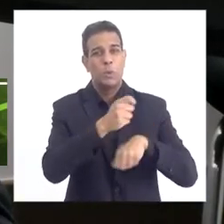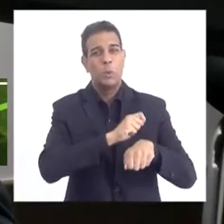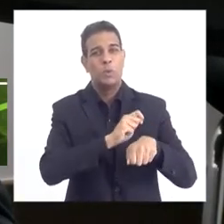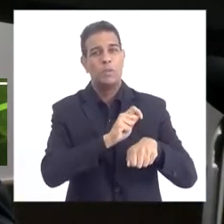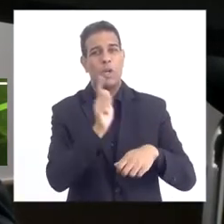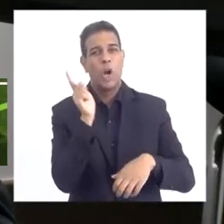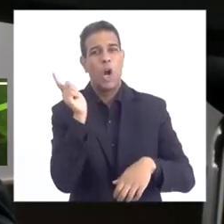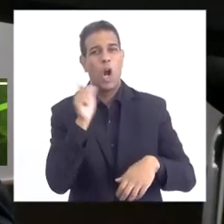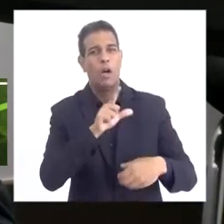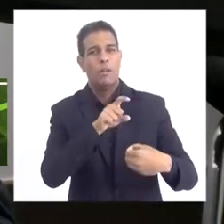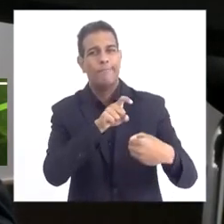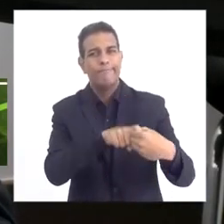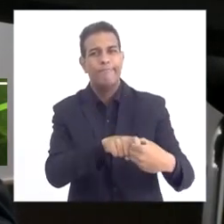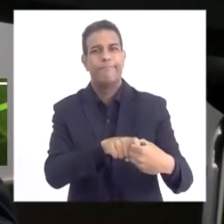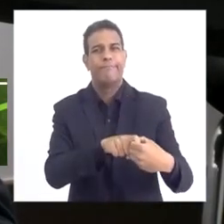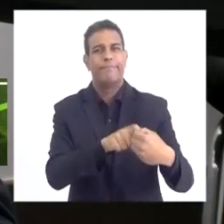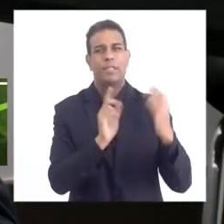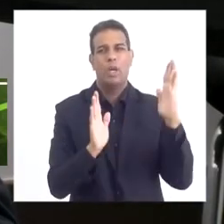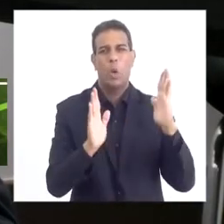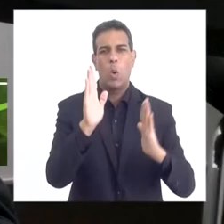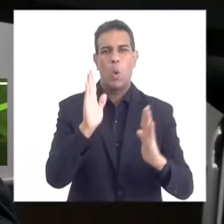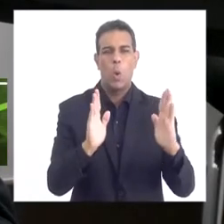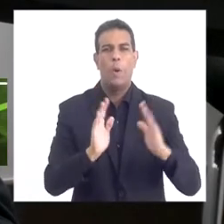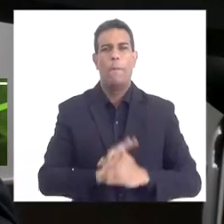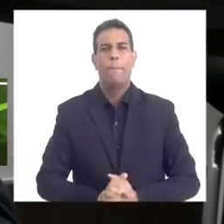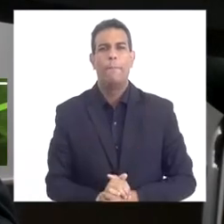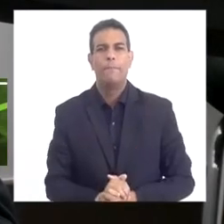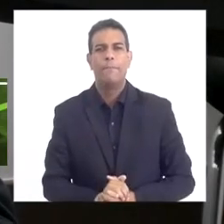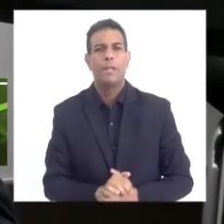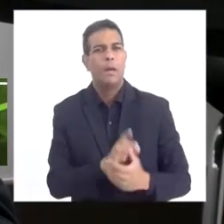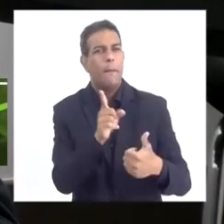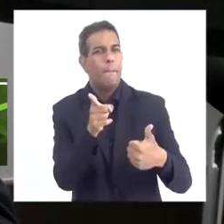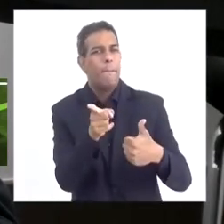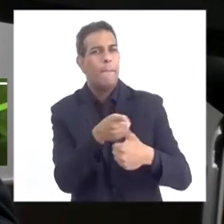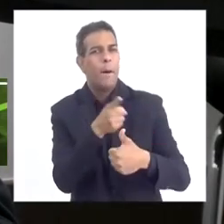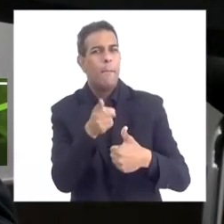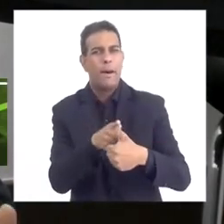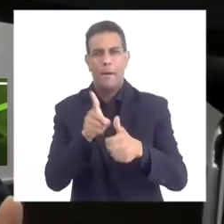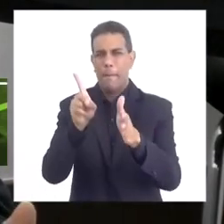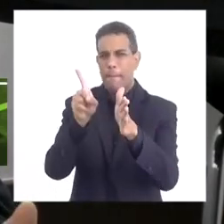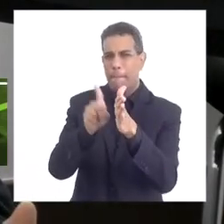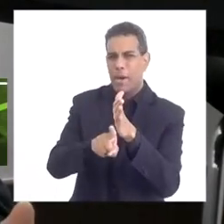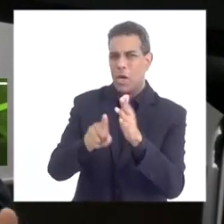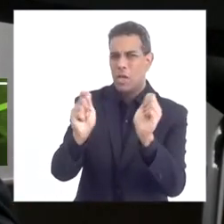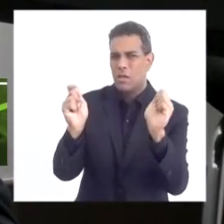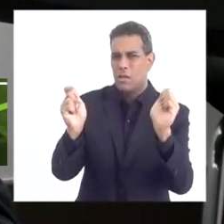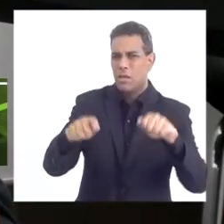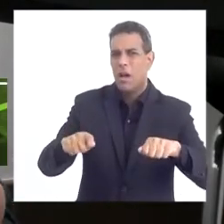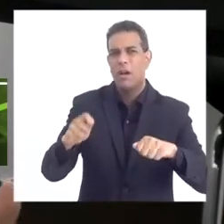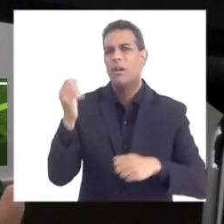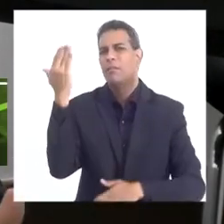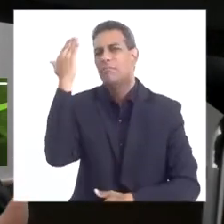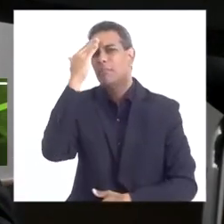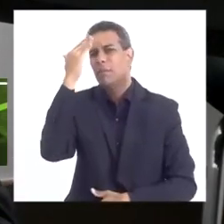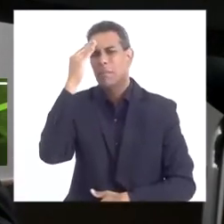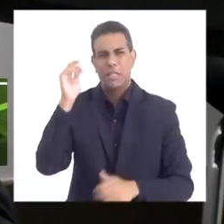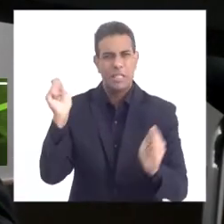entrar nos eixos. Queria uma primeira questão é perguntar se isso é possível fazer. No meu entendimento,